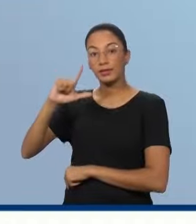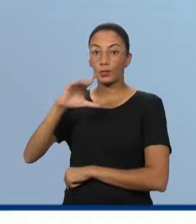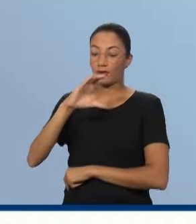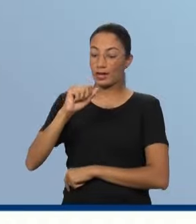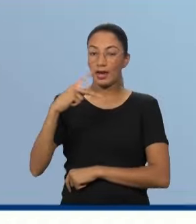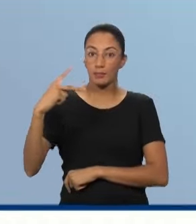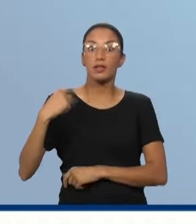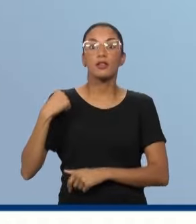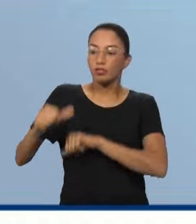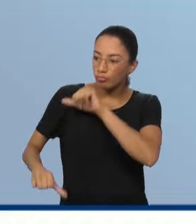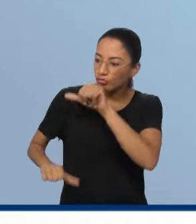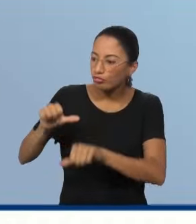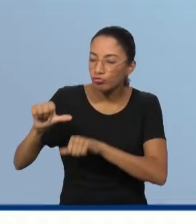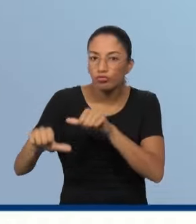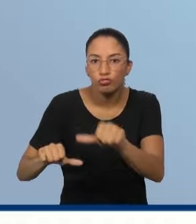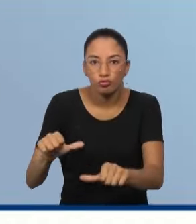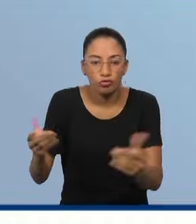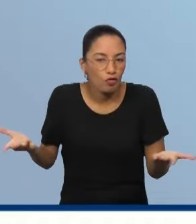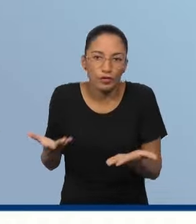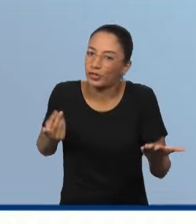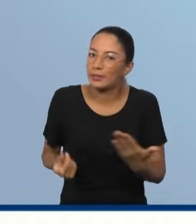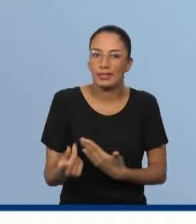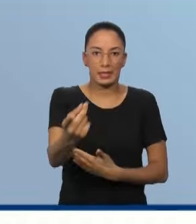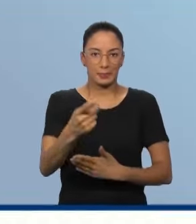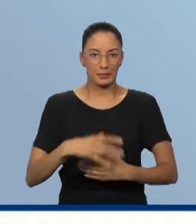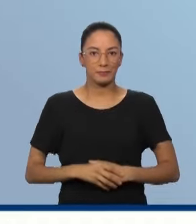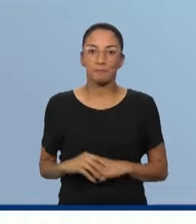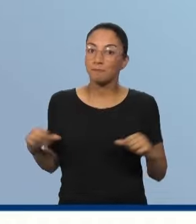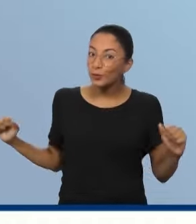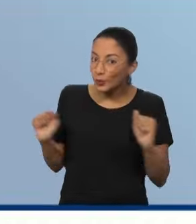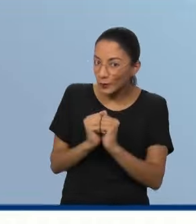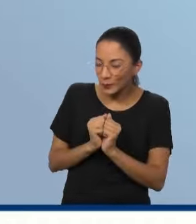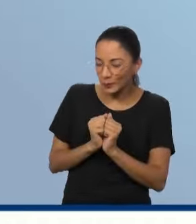transformação, hoje e sempre, juntos.